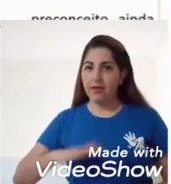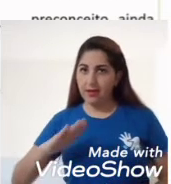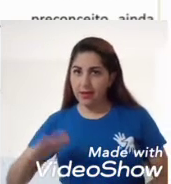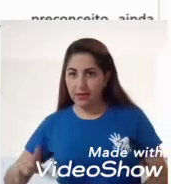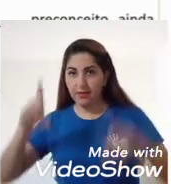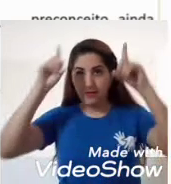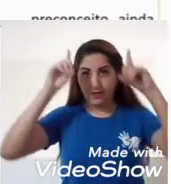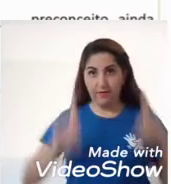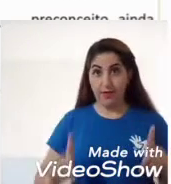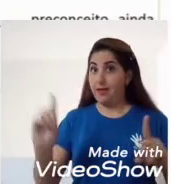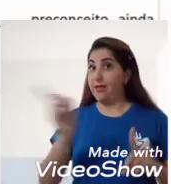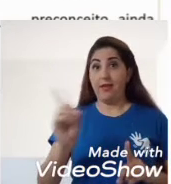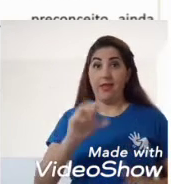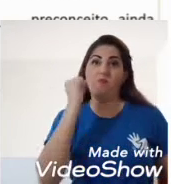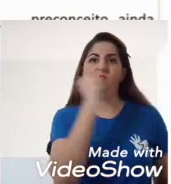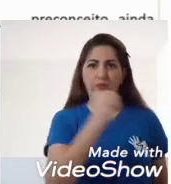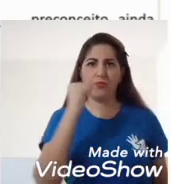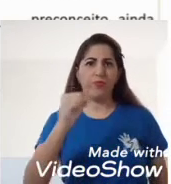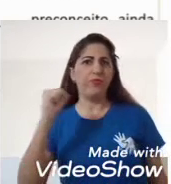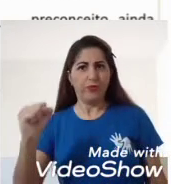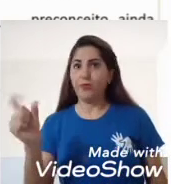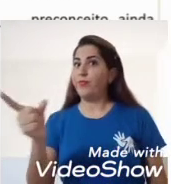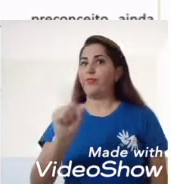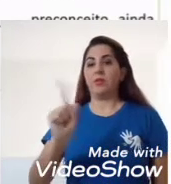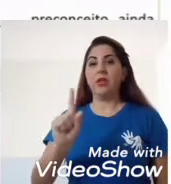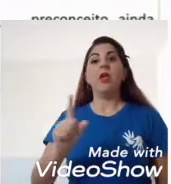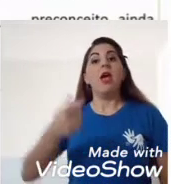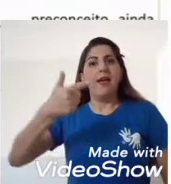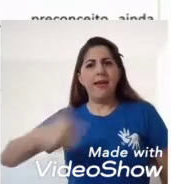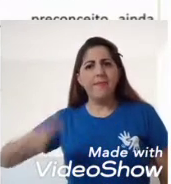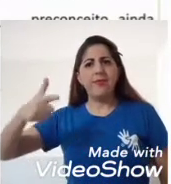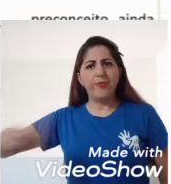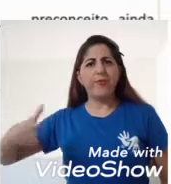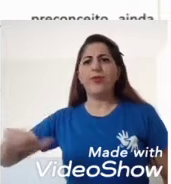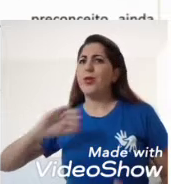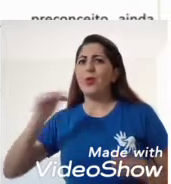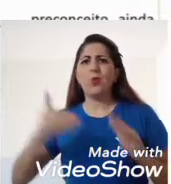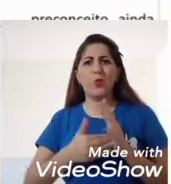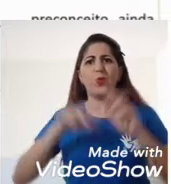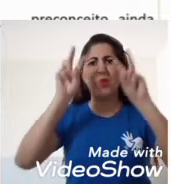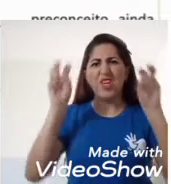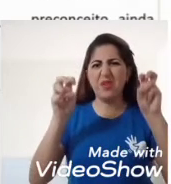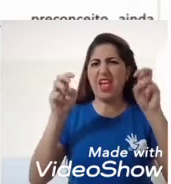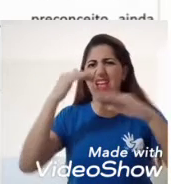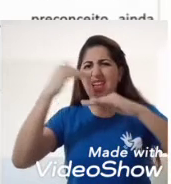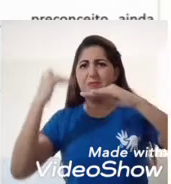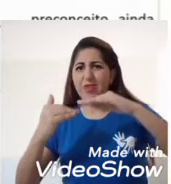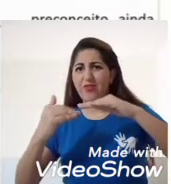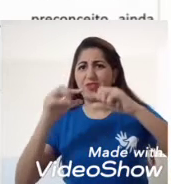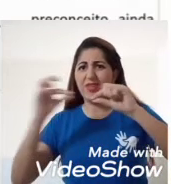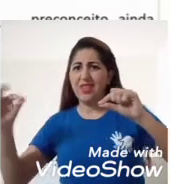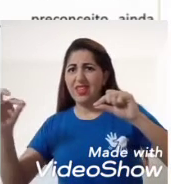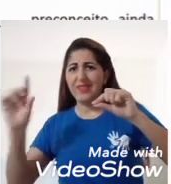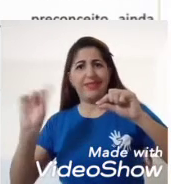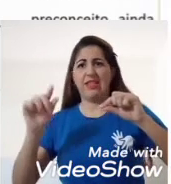com deficiência não são mais assassinadas. Olha aí, gente. Então, ela teria que repetir todo esse termo aqui, não ficaria muito legal,